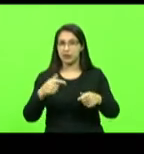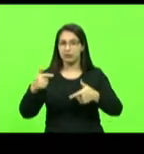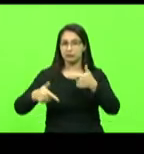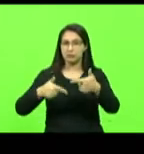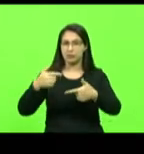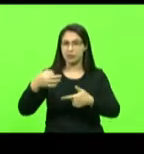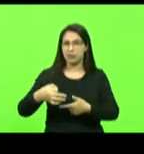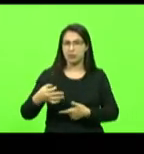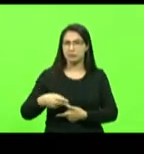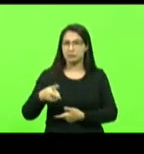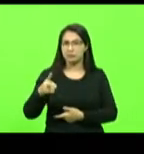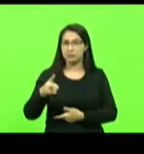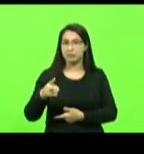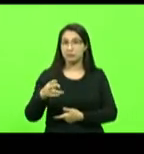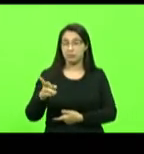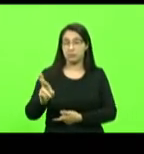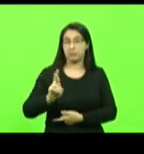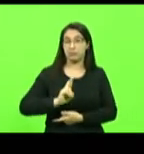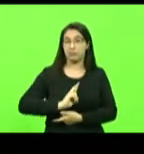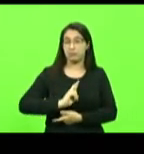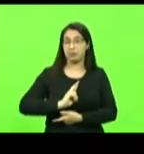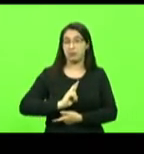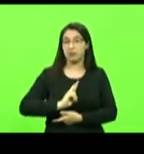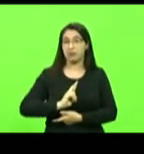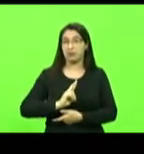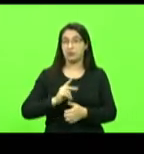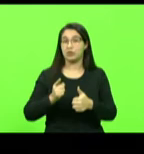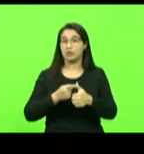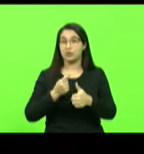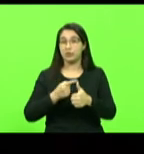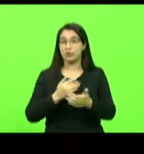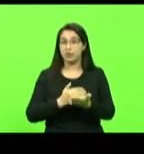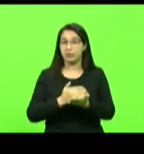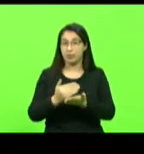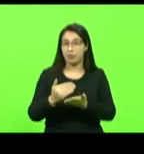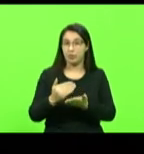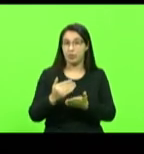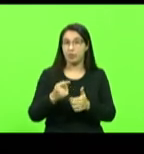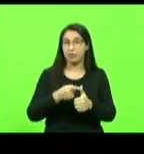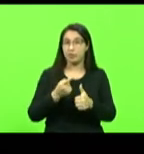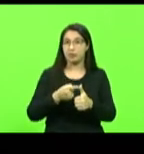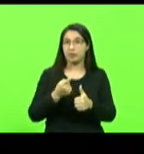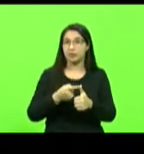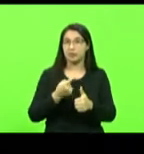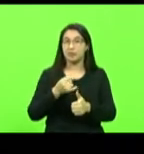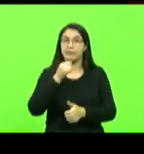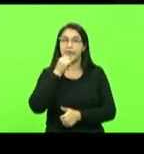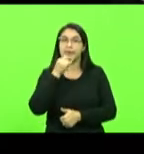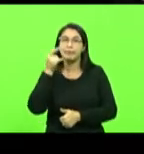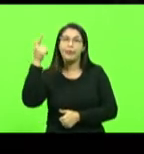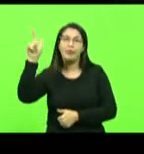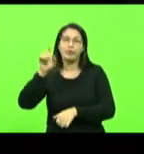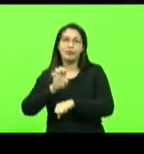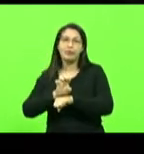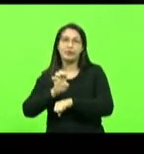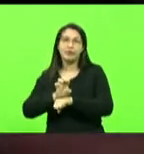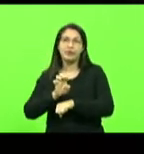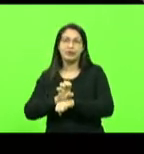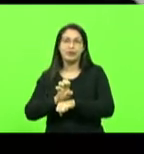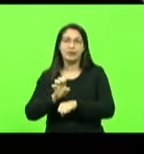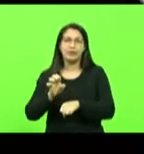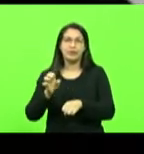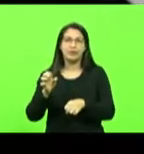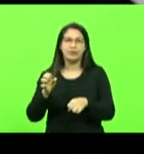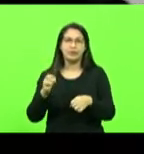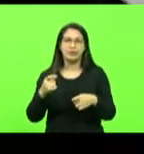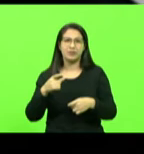E me responde, ou seja, primeiro começam a responder dando exemplo em outros estados. Então, quer dizer que tem outros estados que